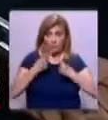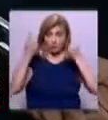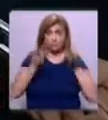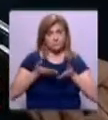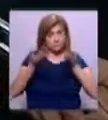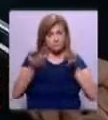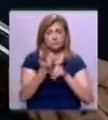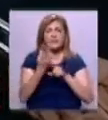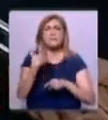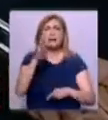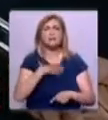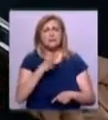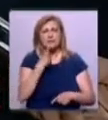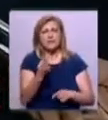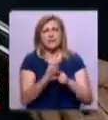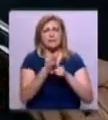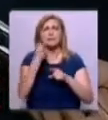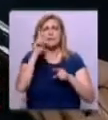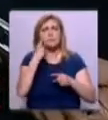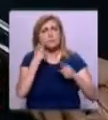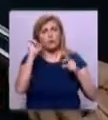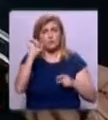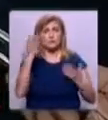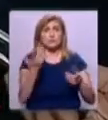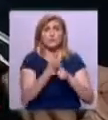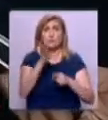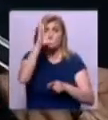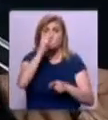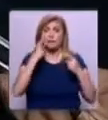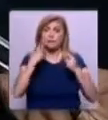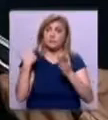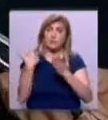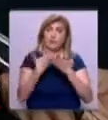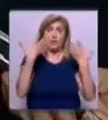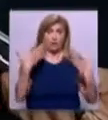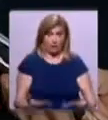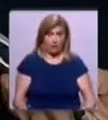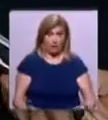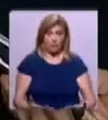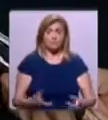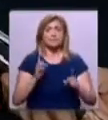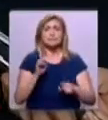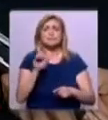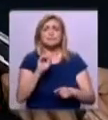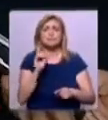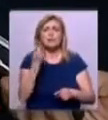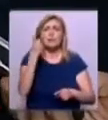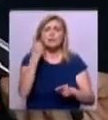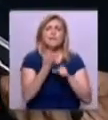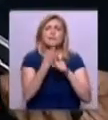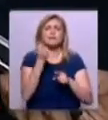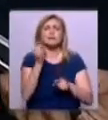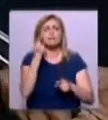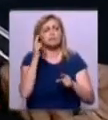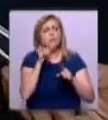uma coisa que eu gostaria também de dizer, o Governo que mostra os dados. Porque aquilo que o Governo apresentou até agora não tem uma única